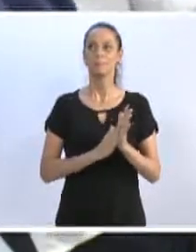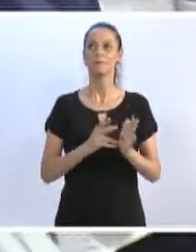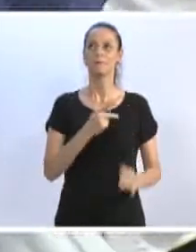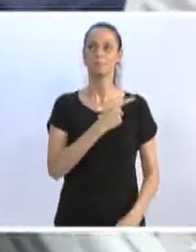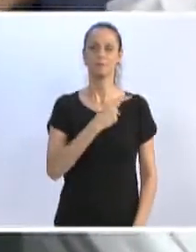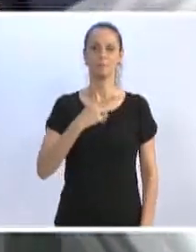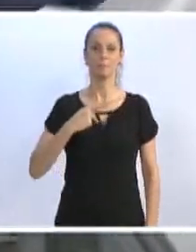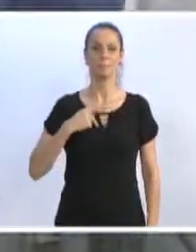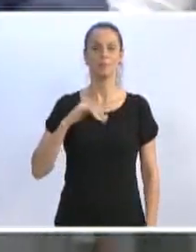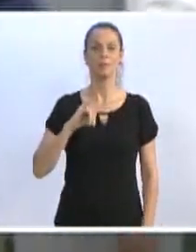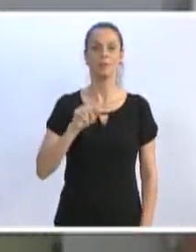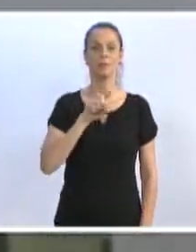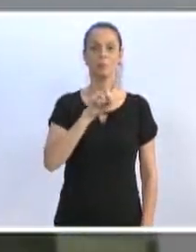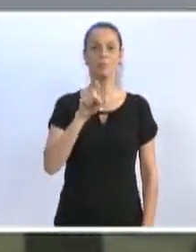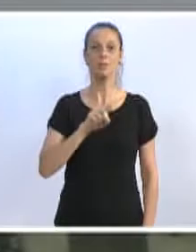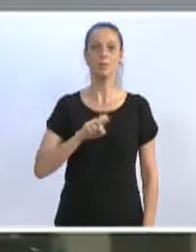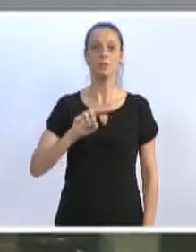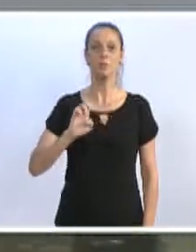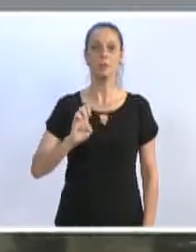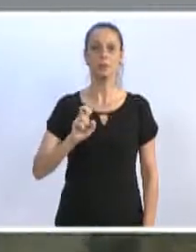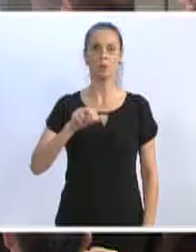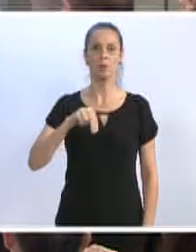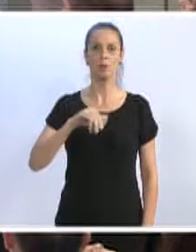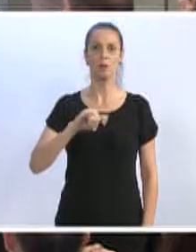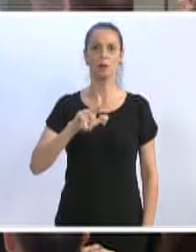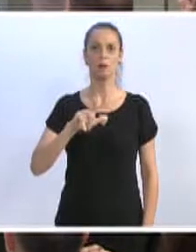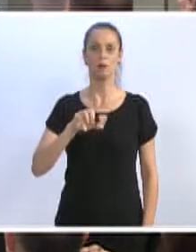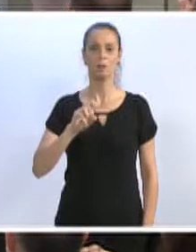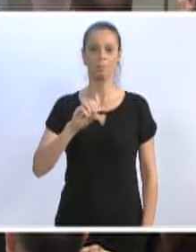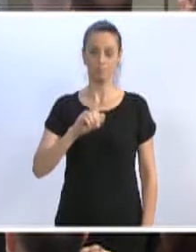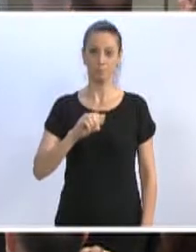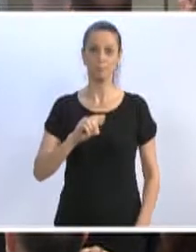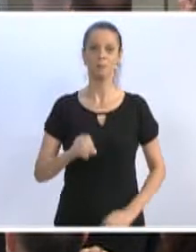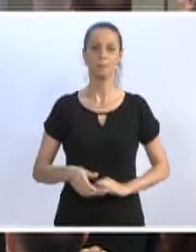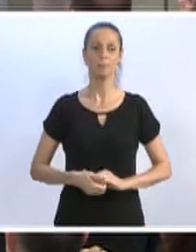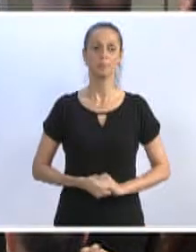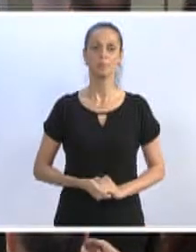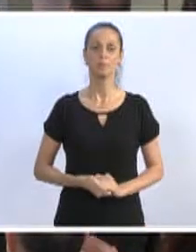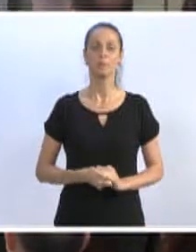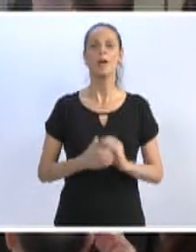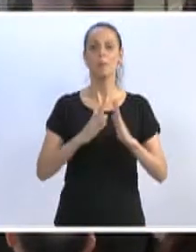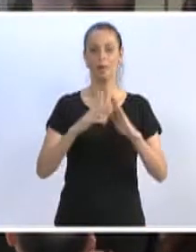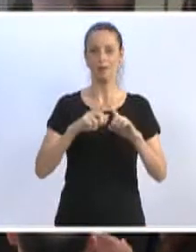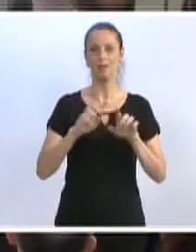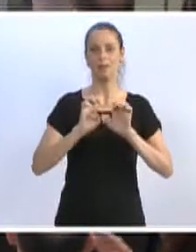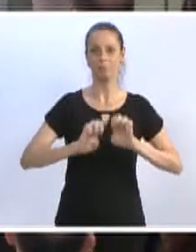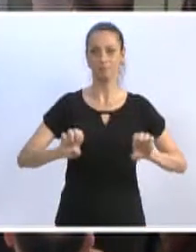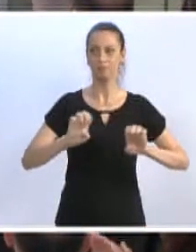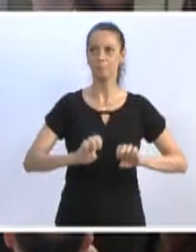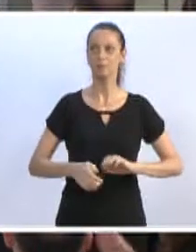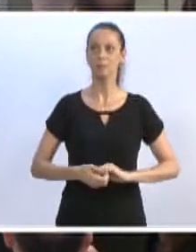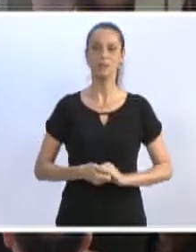Pastor Isenildo Machado, Comunidade Evangélica Resgate do Brasil.